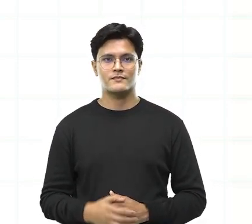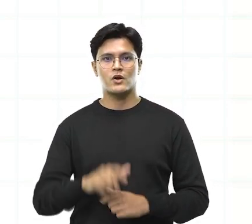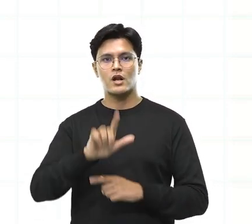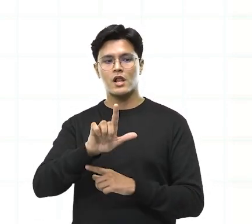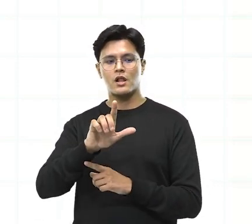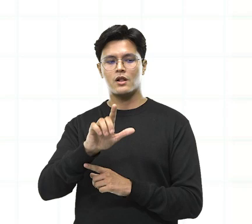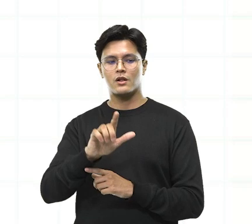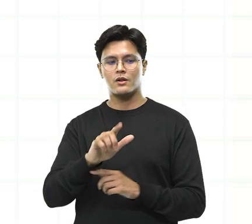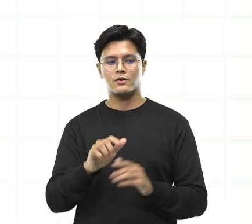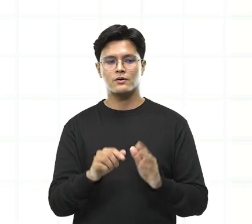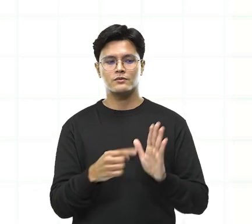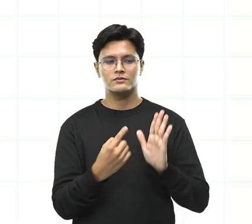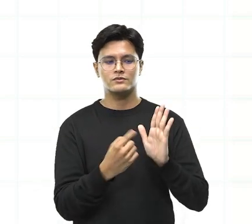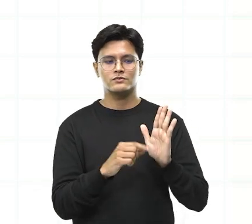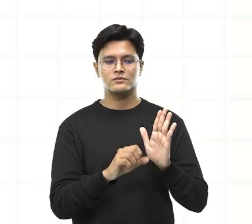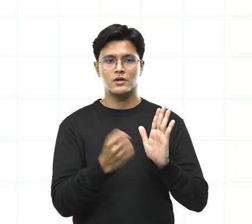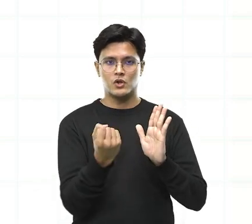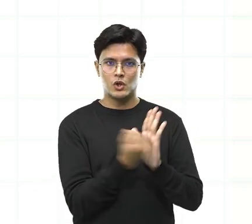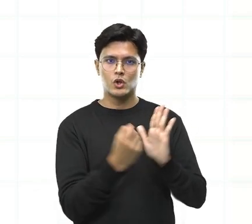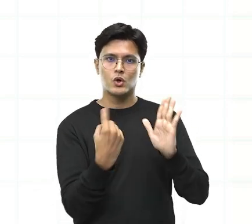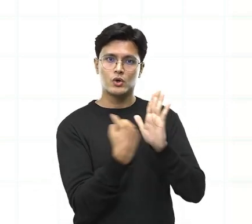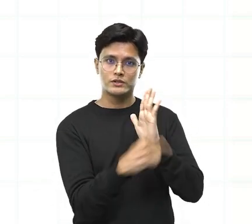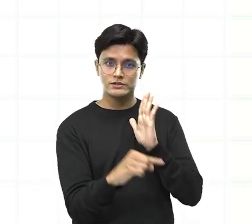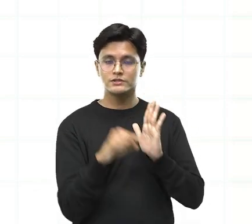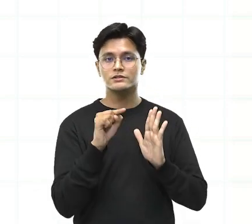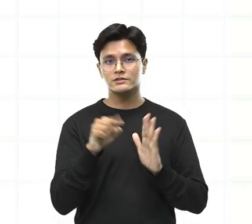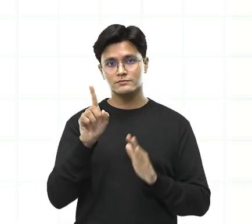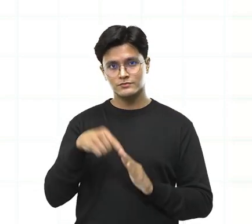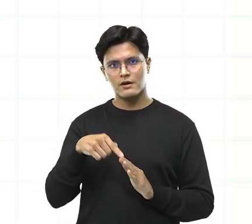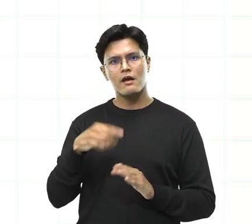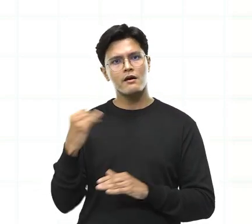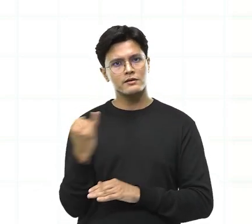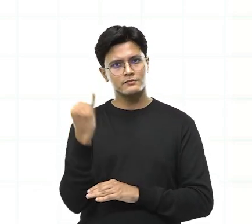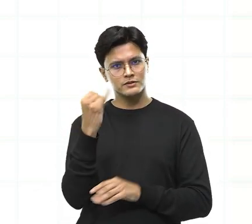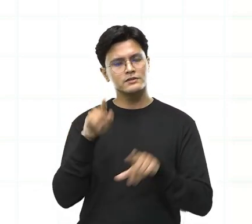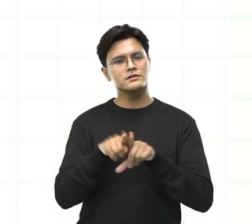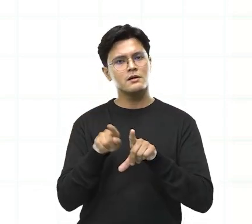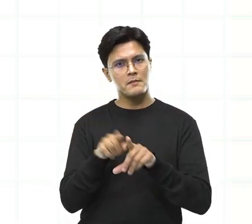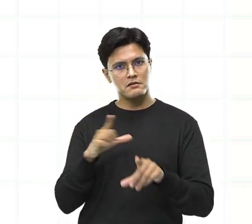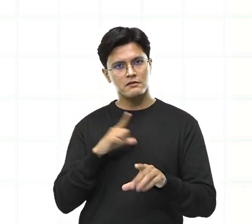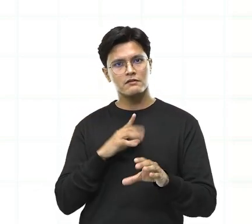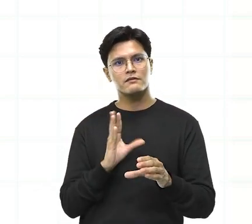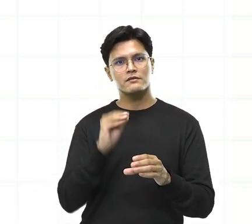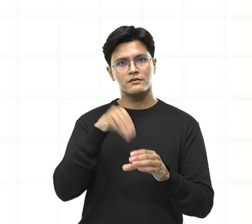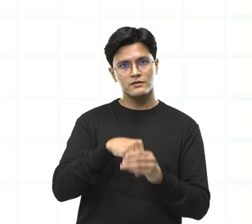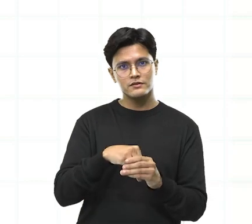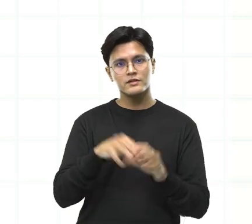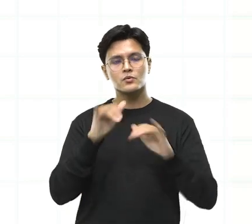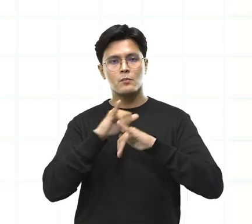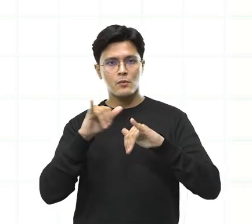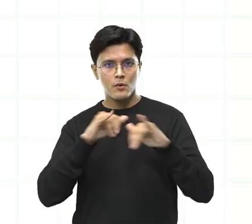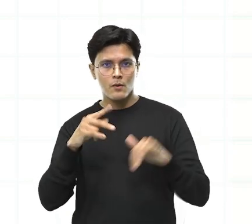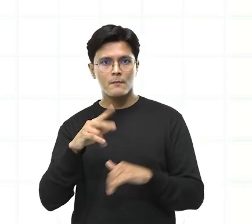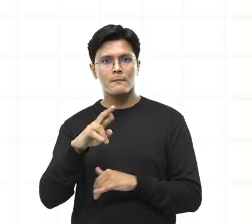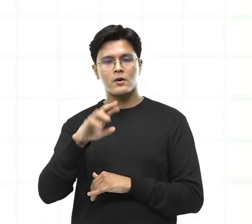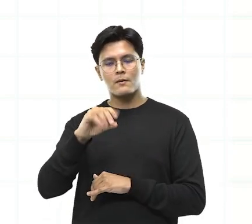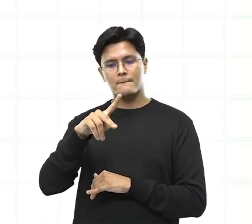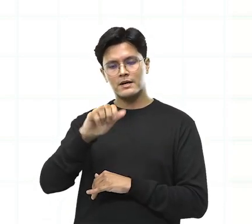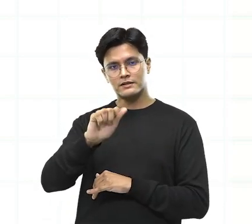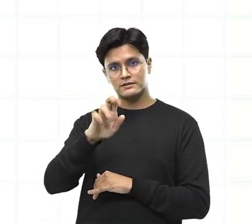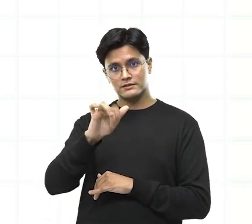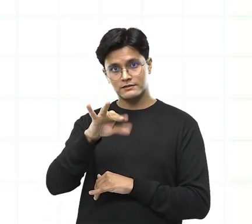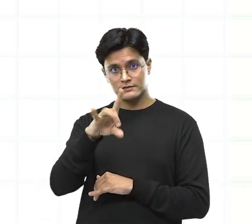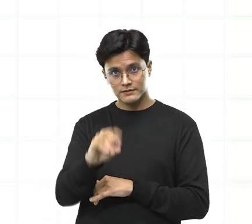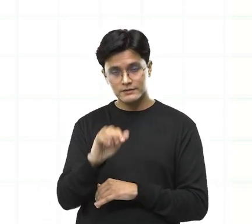Logotipo, né? Também vai ser uma parte constituinte da nossa propaganda. É um grupo de letras que formam